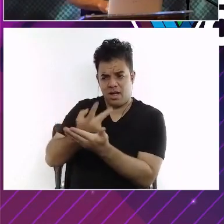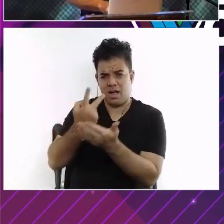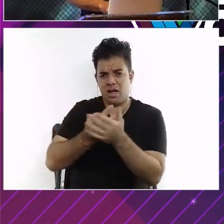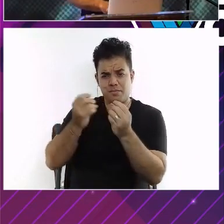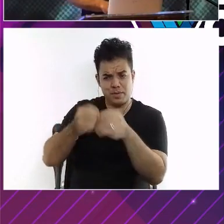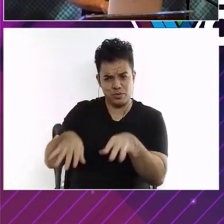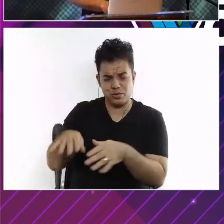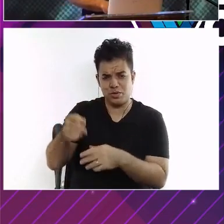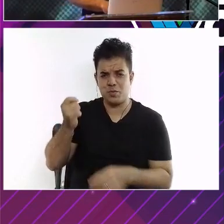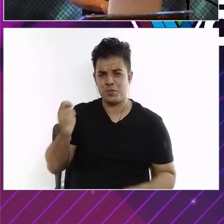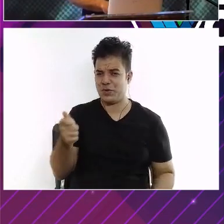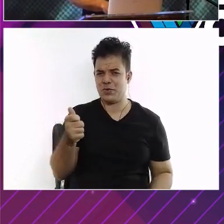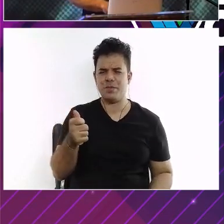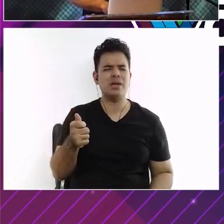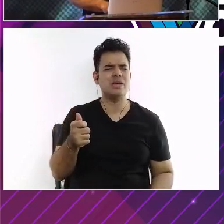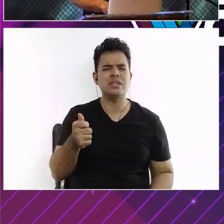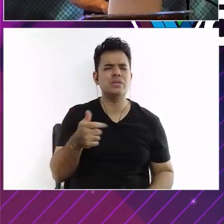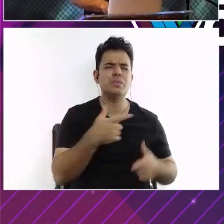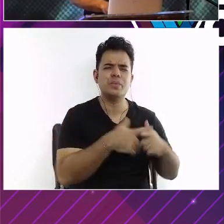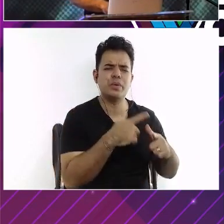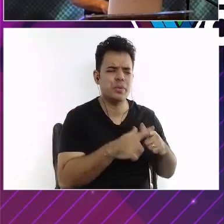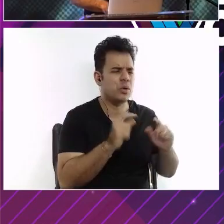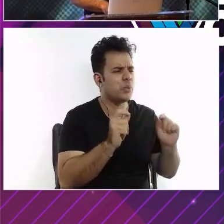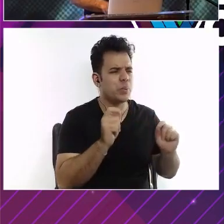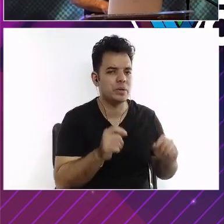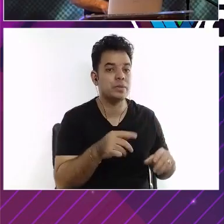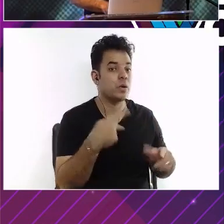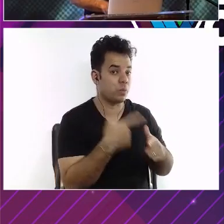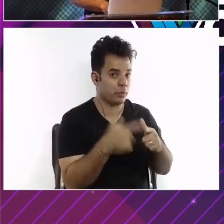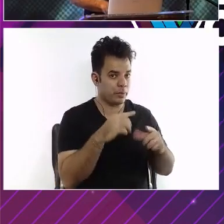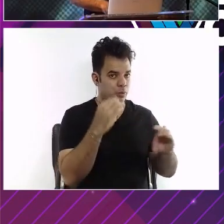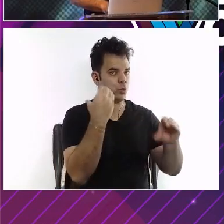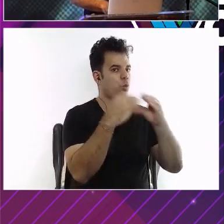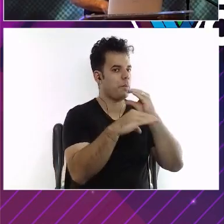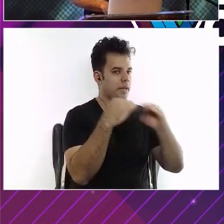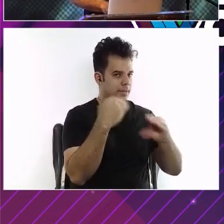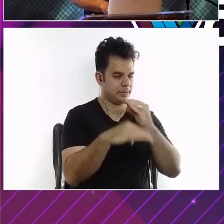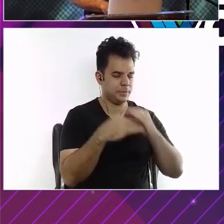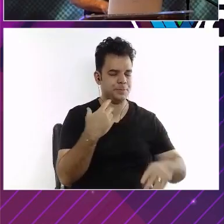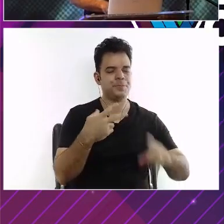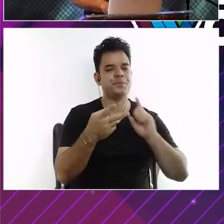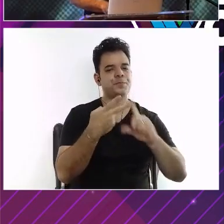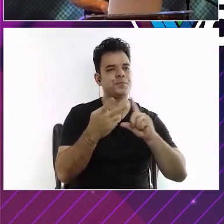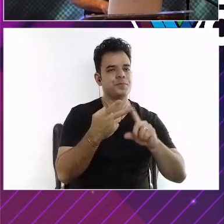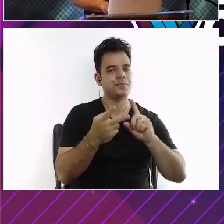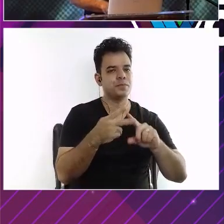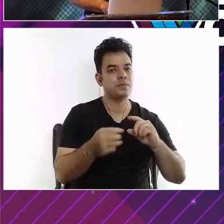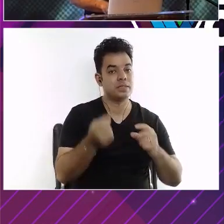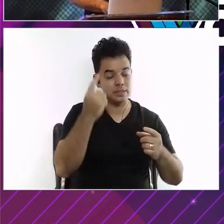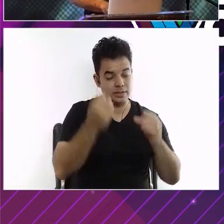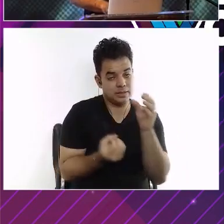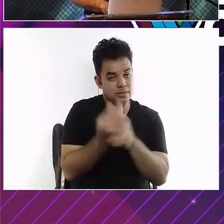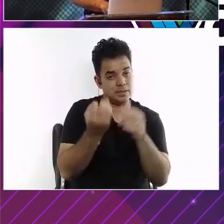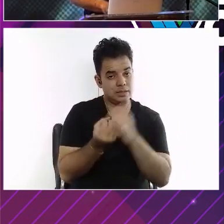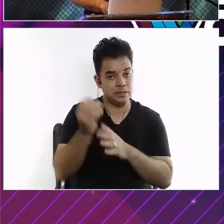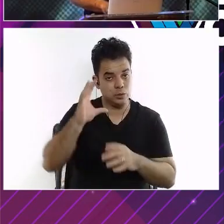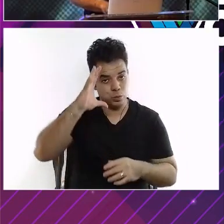tipos de problemas? Problemas de comunicação, problemas de criação de soluções, problemas